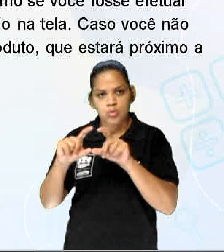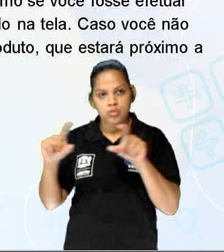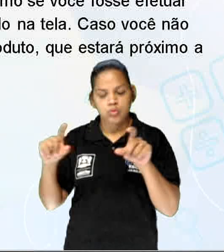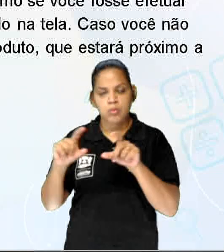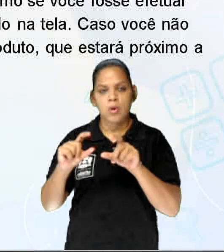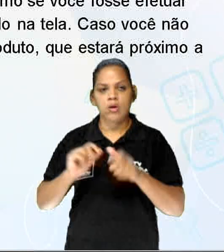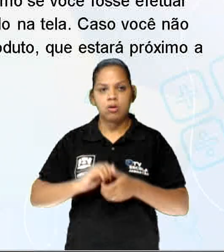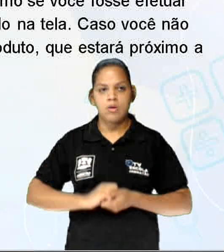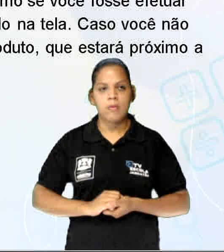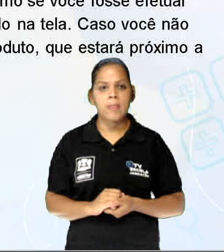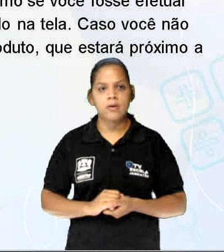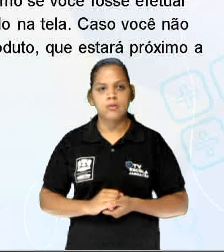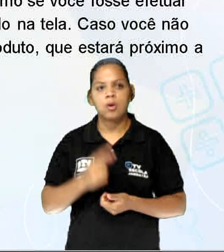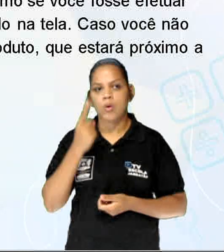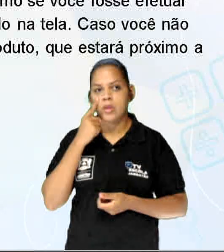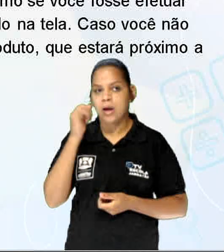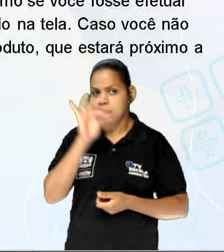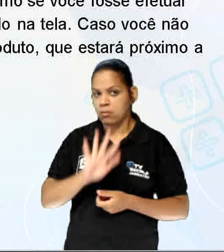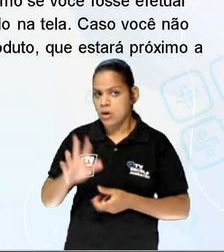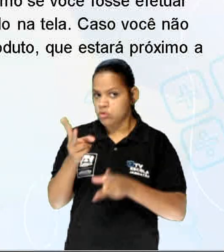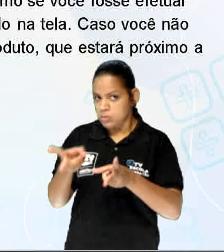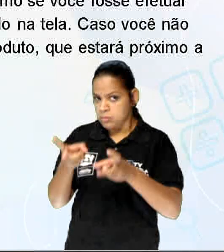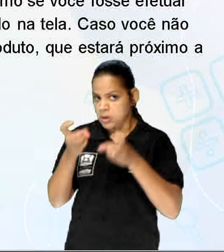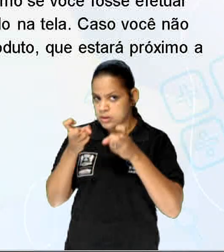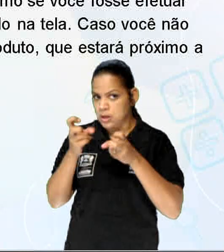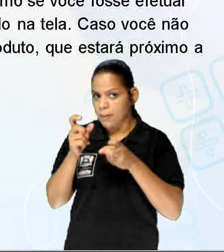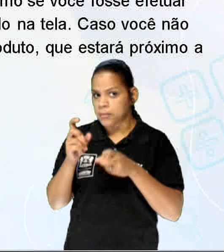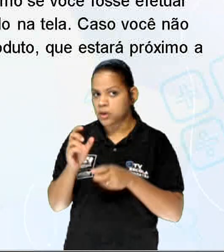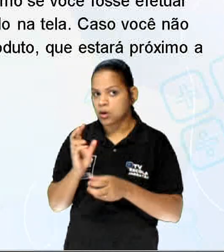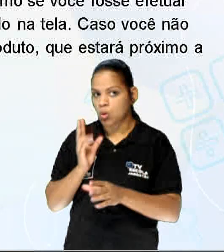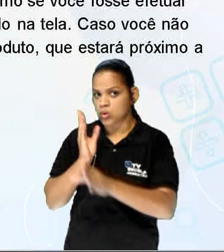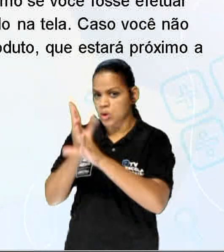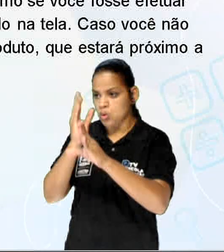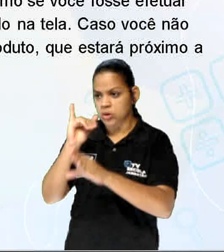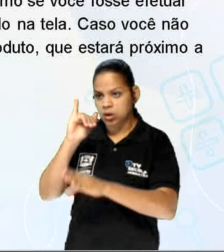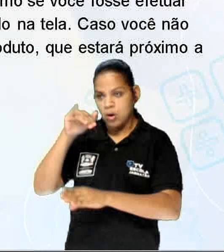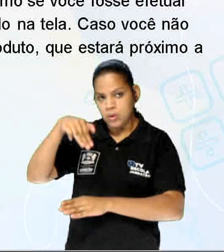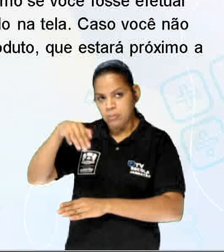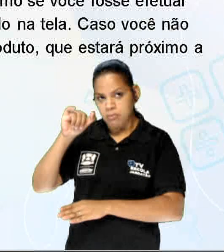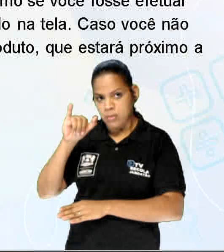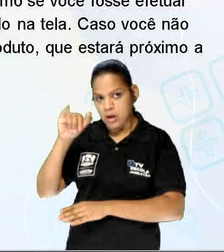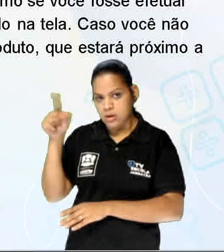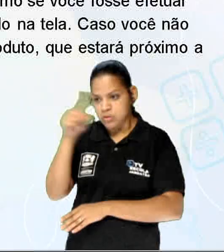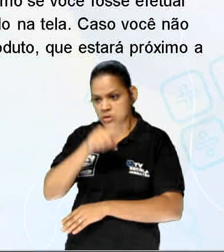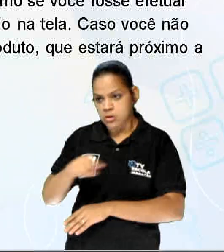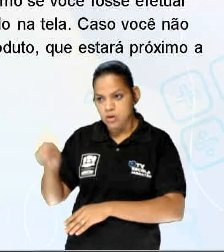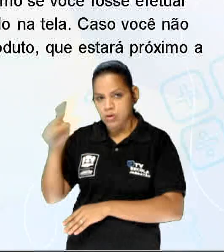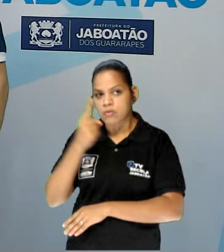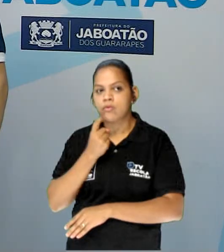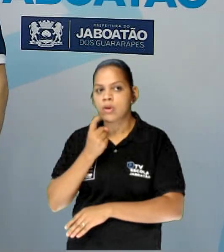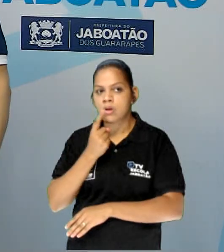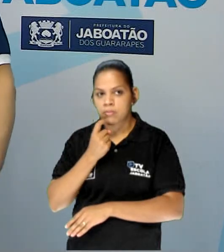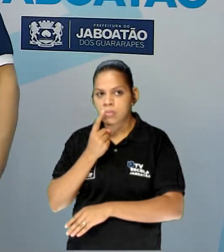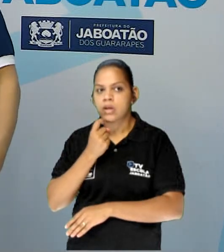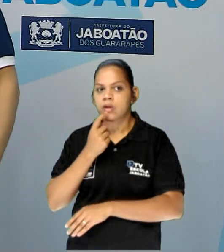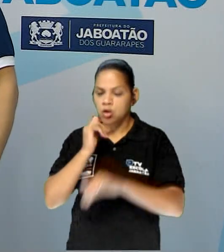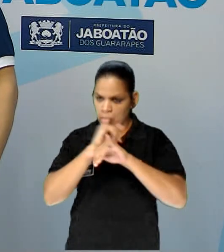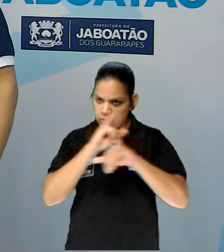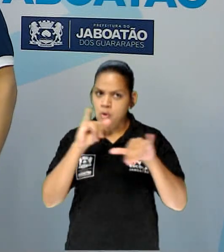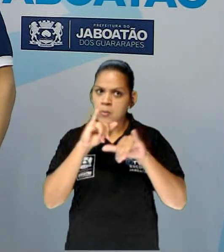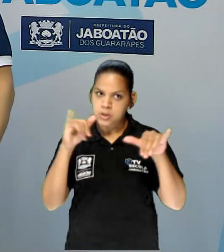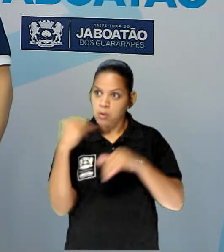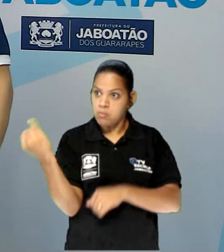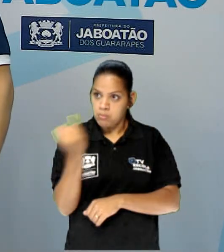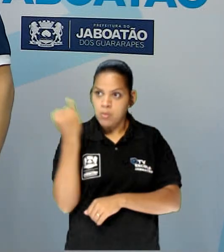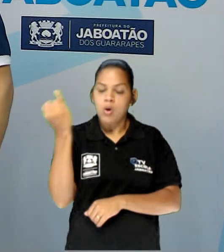onde se localiza o e-mail. Vocês podem ver aí que ele fica circulado em vermelho. Isso é informação de utilidade pública, né? Qualquer um de nós,